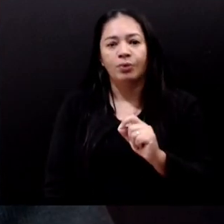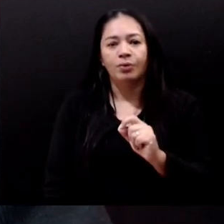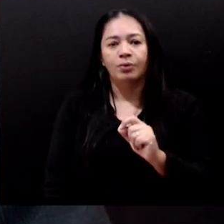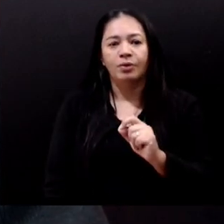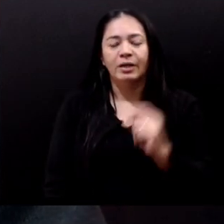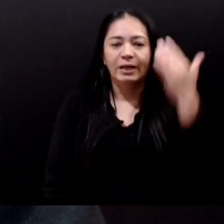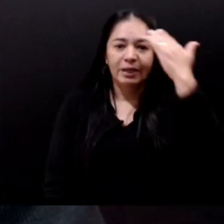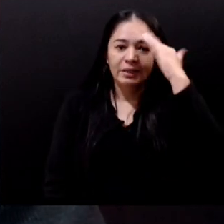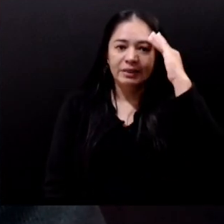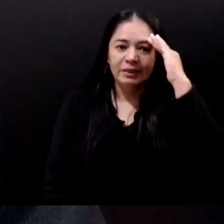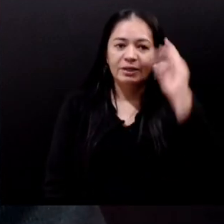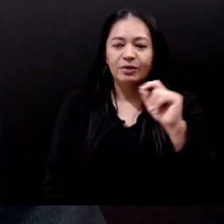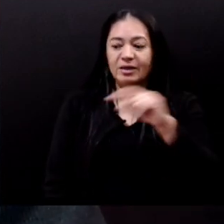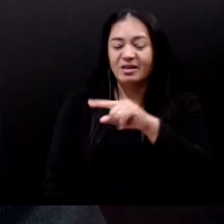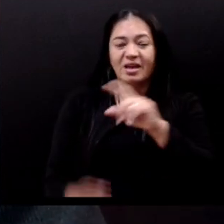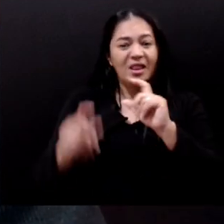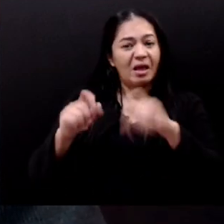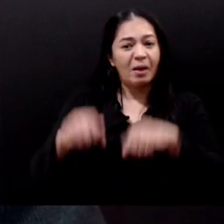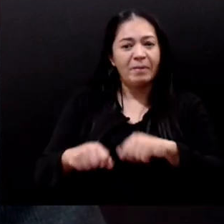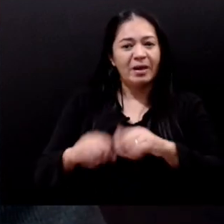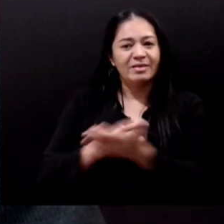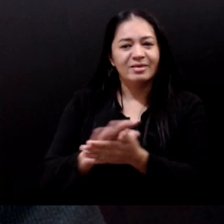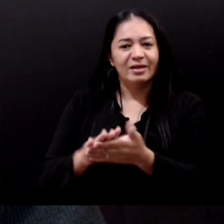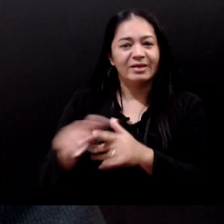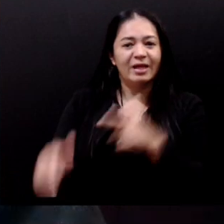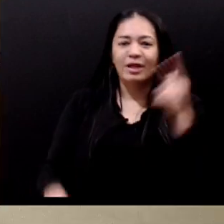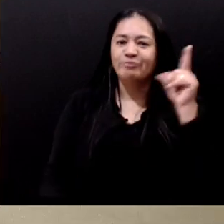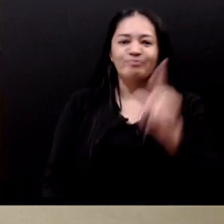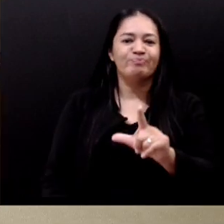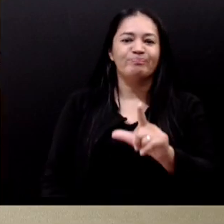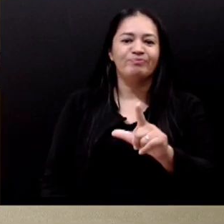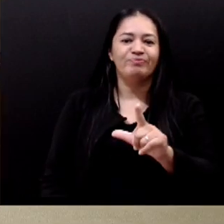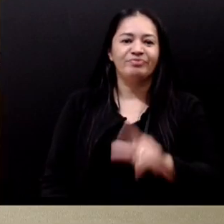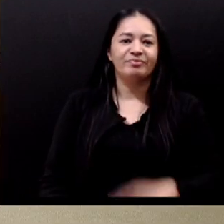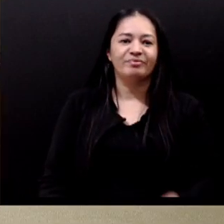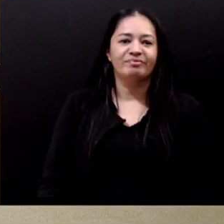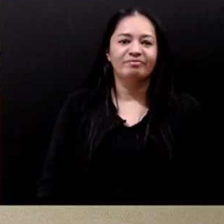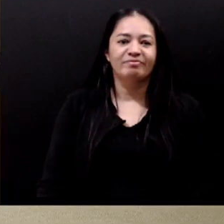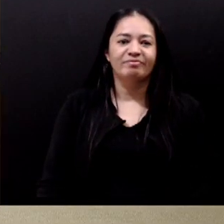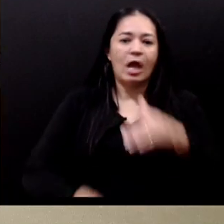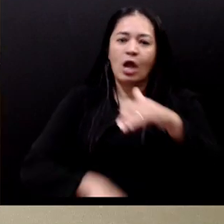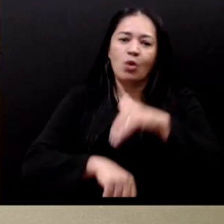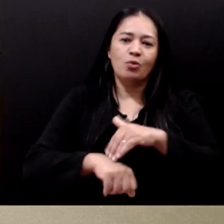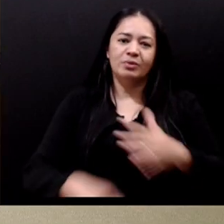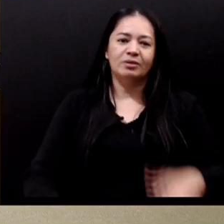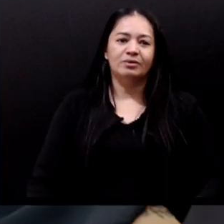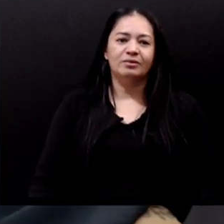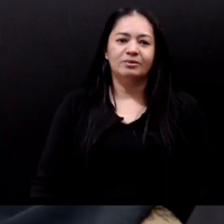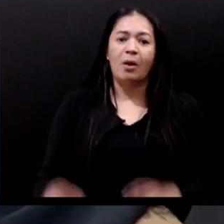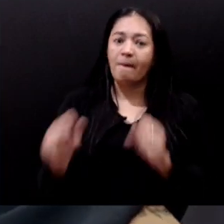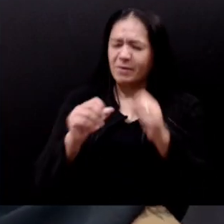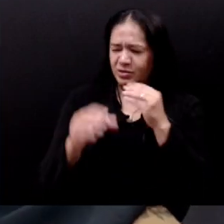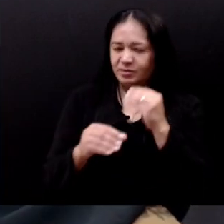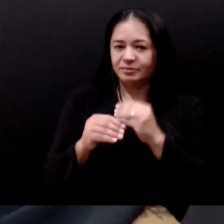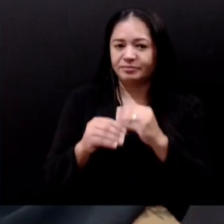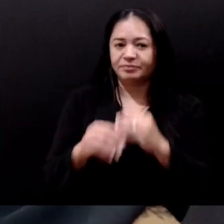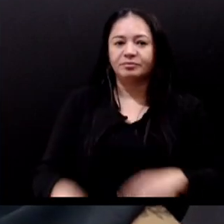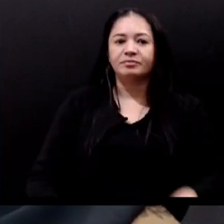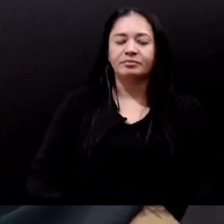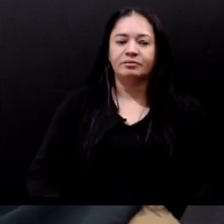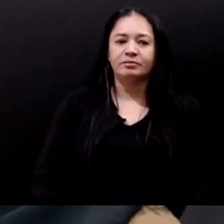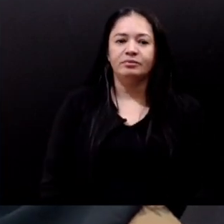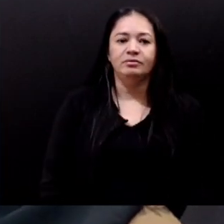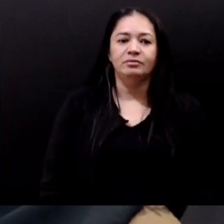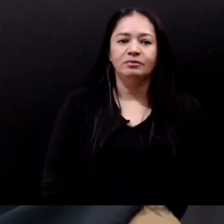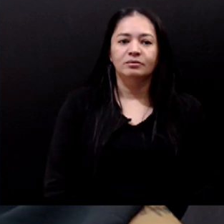que ela não consegue, exato. que ela não consegue. Posso acrescentar uma Claro, por coisa? favor. Isso vem